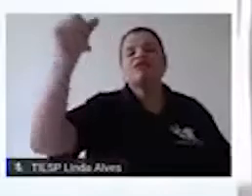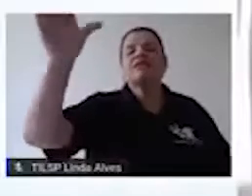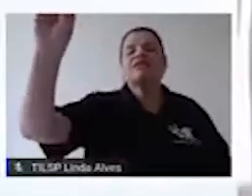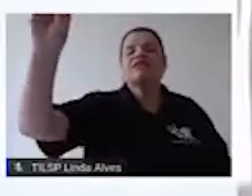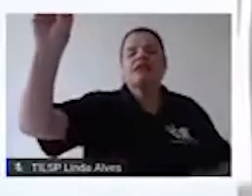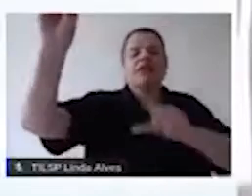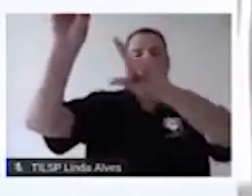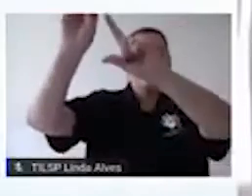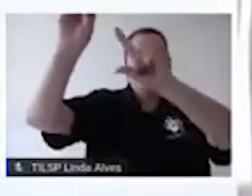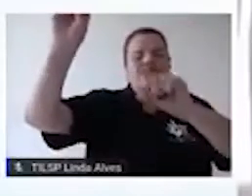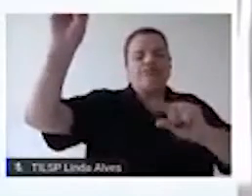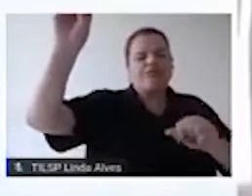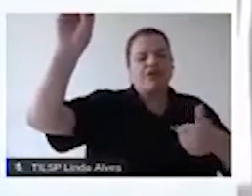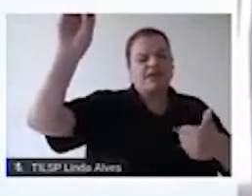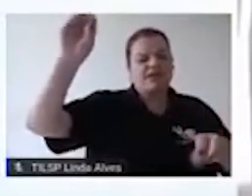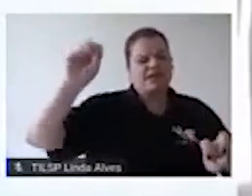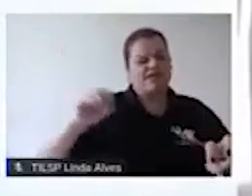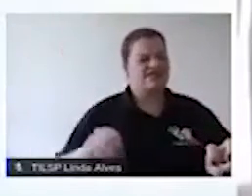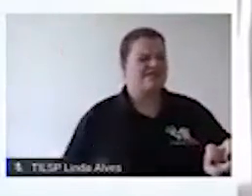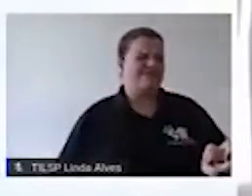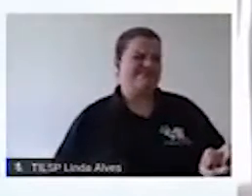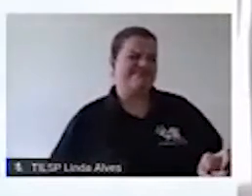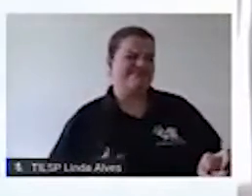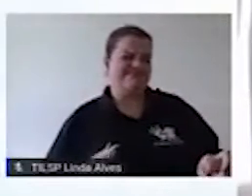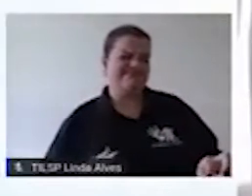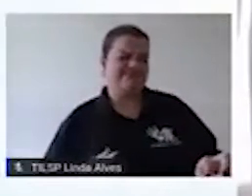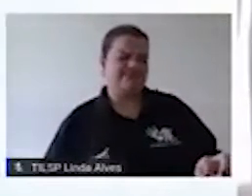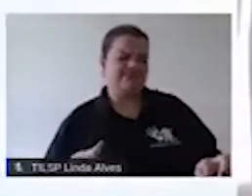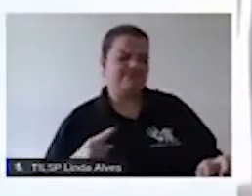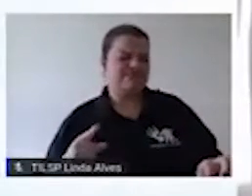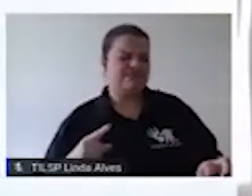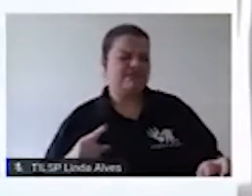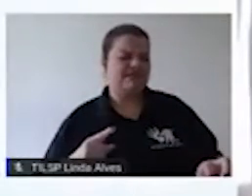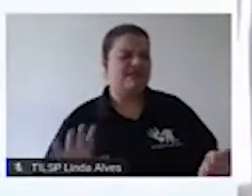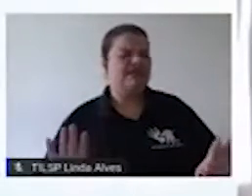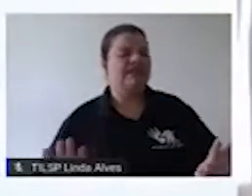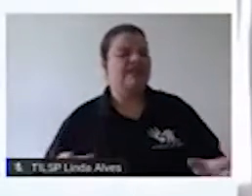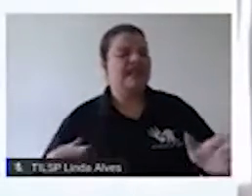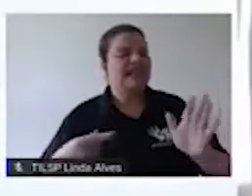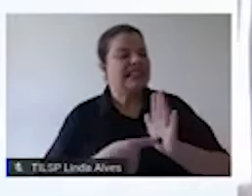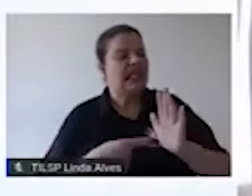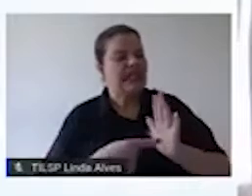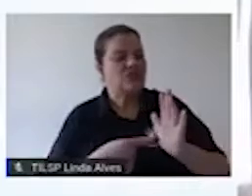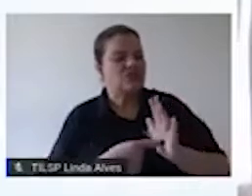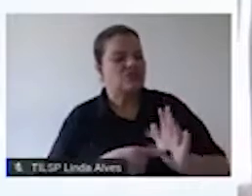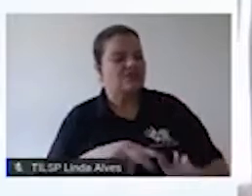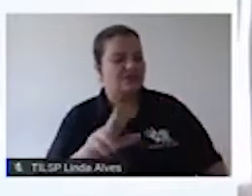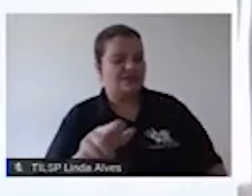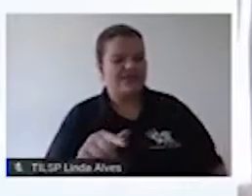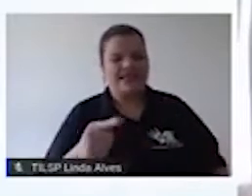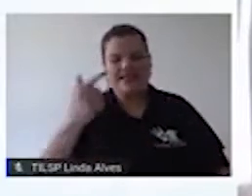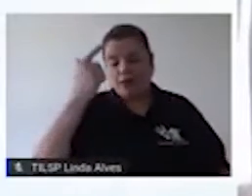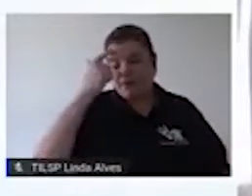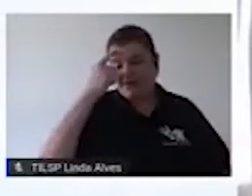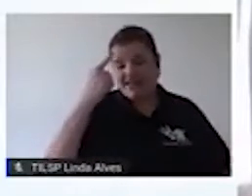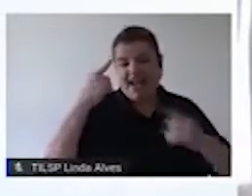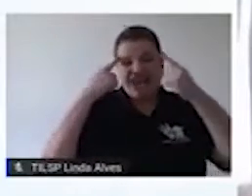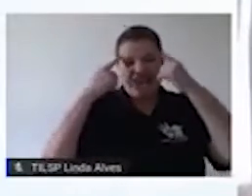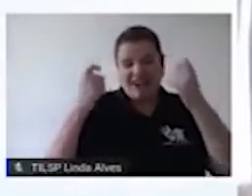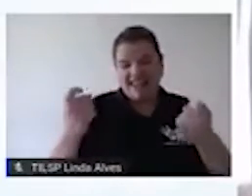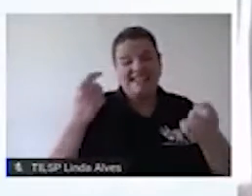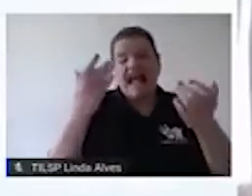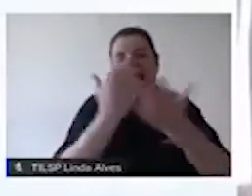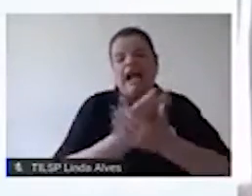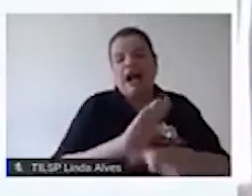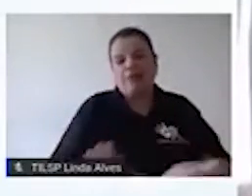15. Aí eles já perceberam, opa, não estão denunciando. Nunca se pensa que a violência acabou. Não